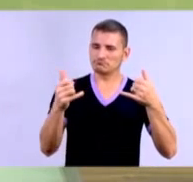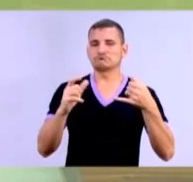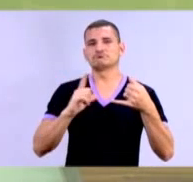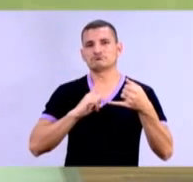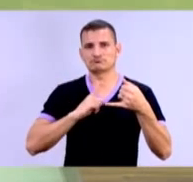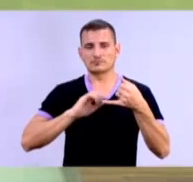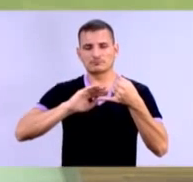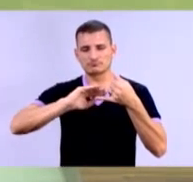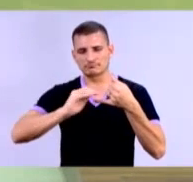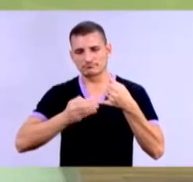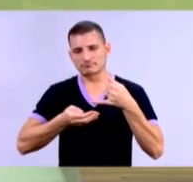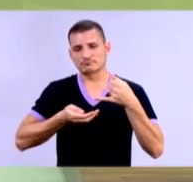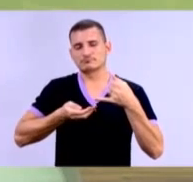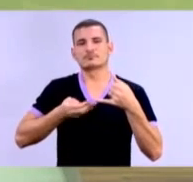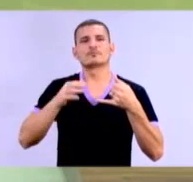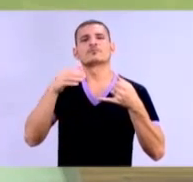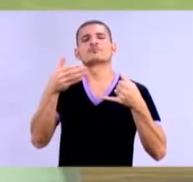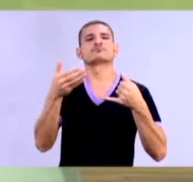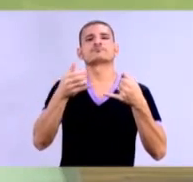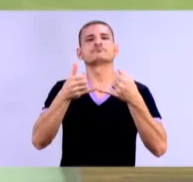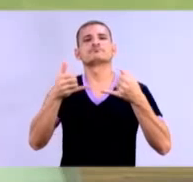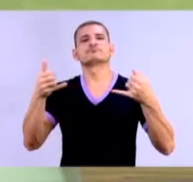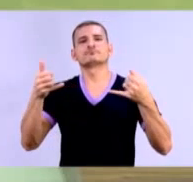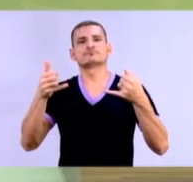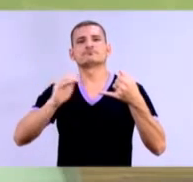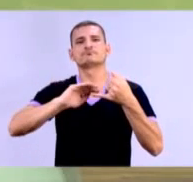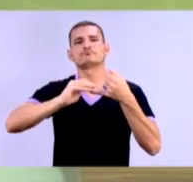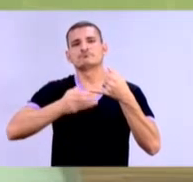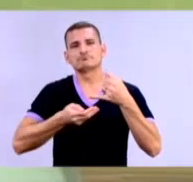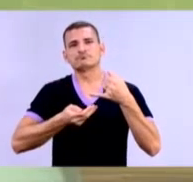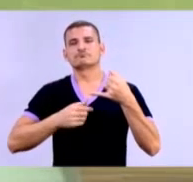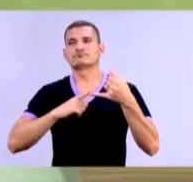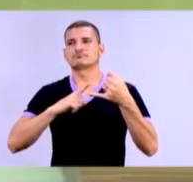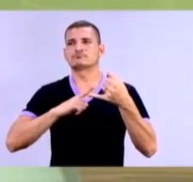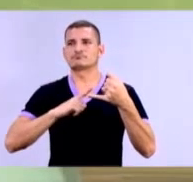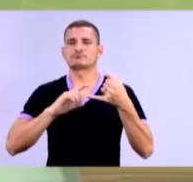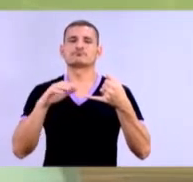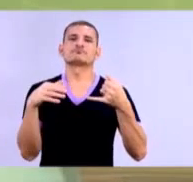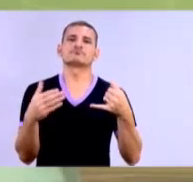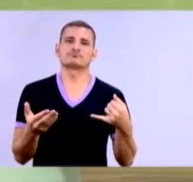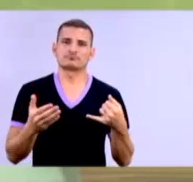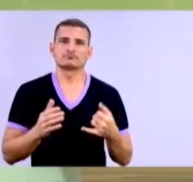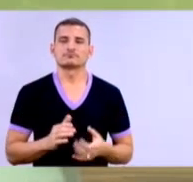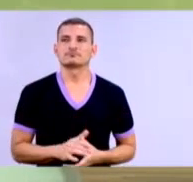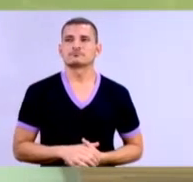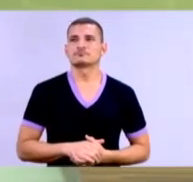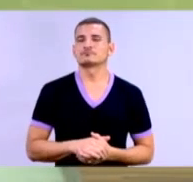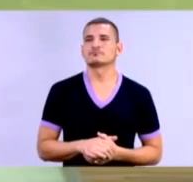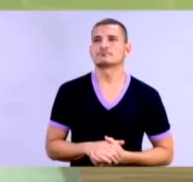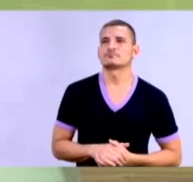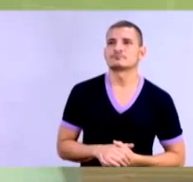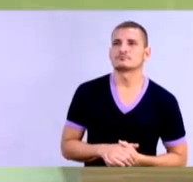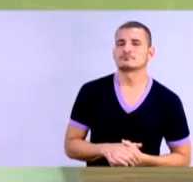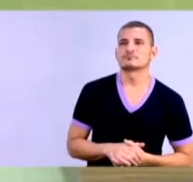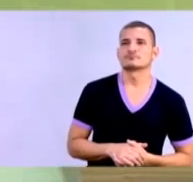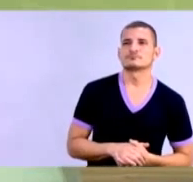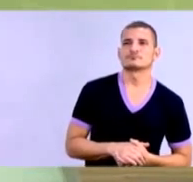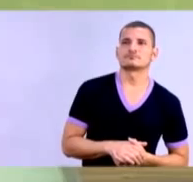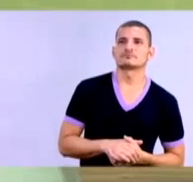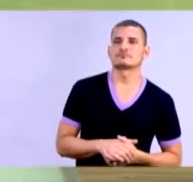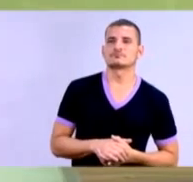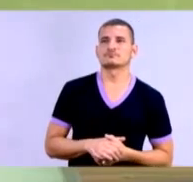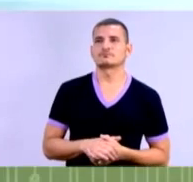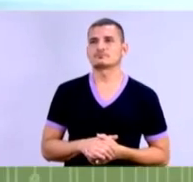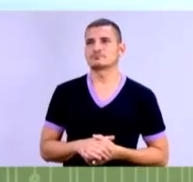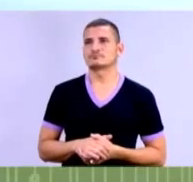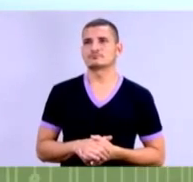proteção. E qual seria, professor, então, esse cabo que tem essa proteção contra a interferência eletromagnética? Isso, é o